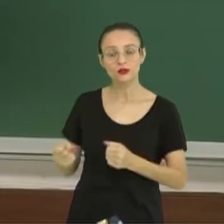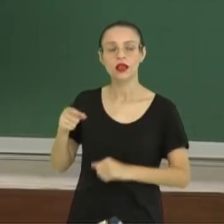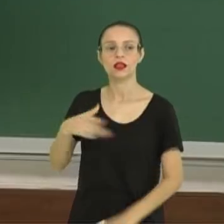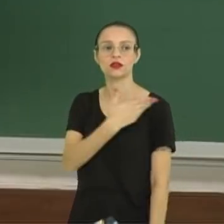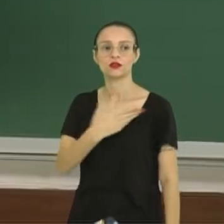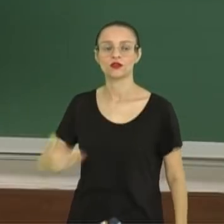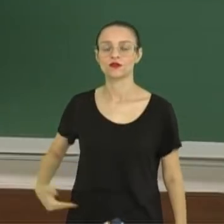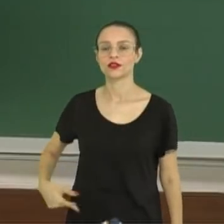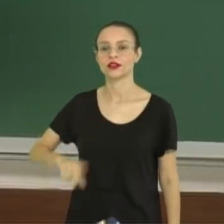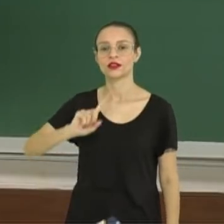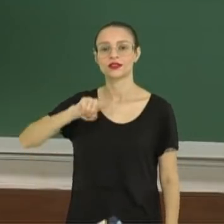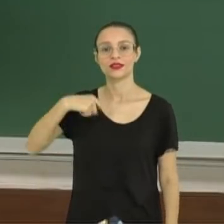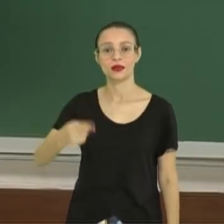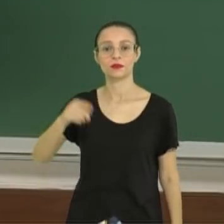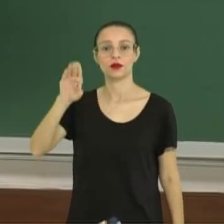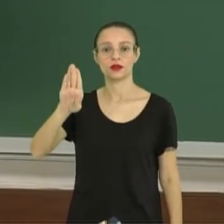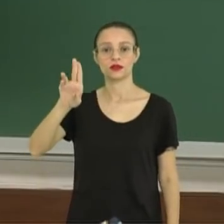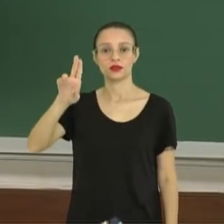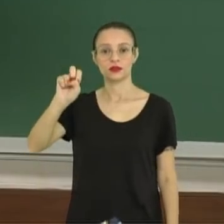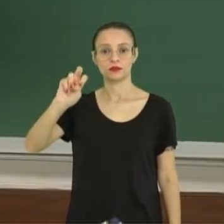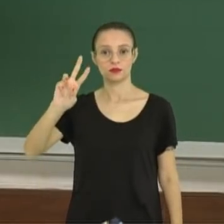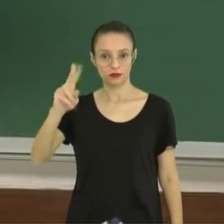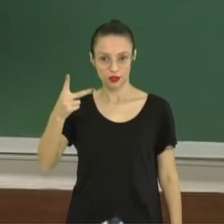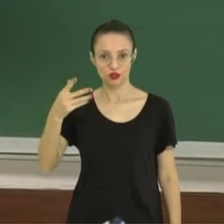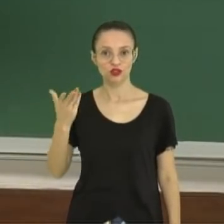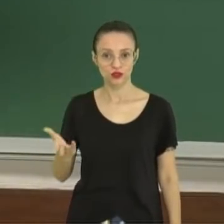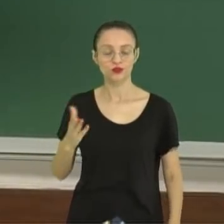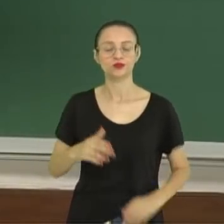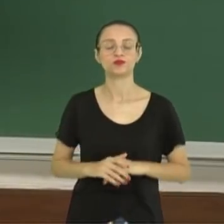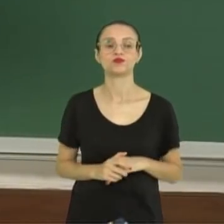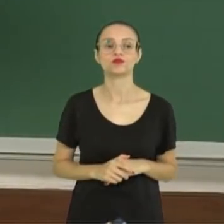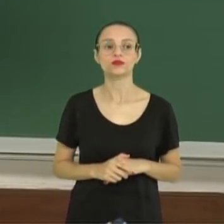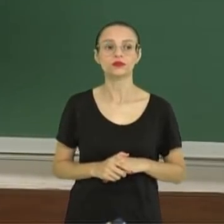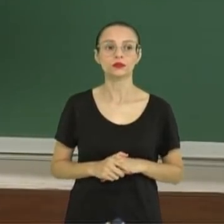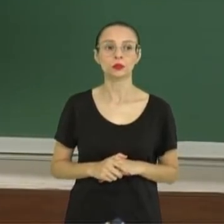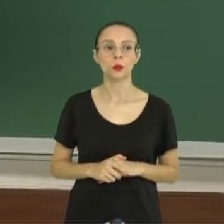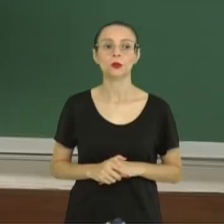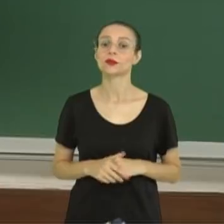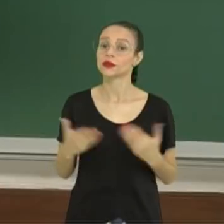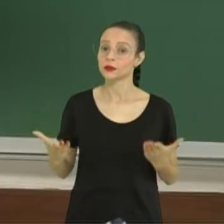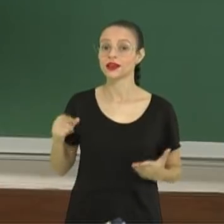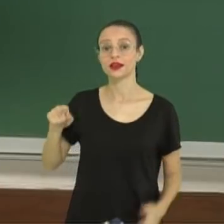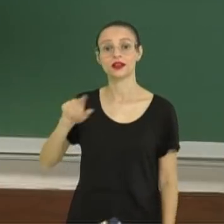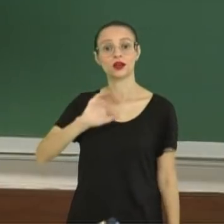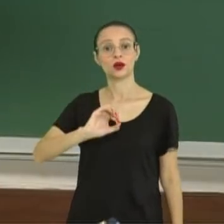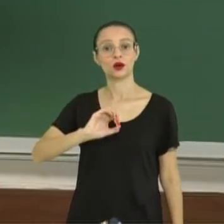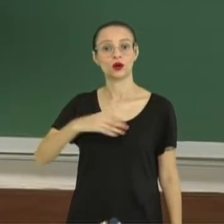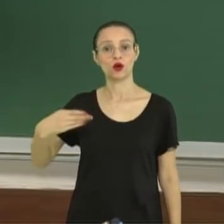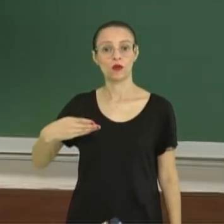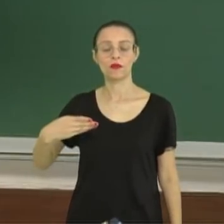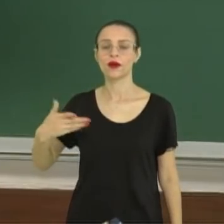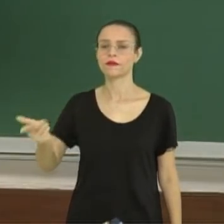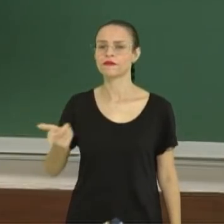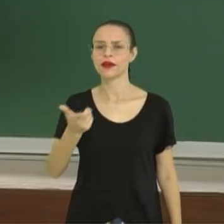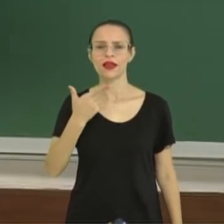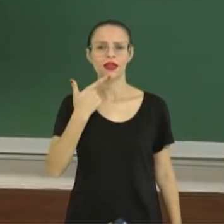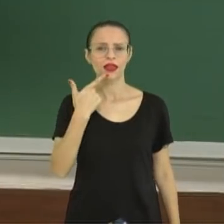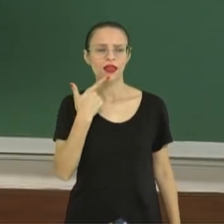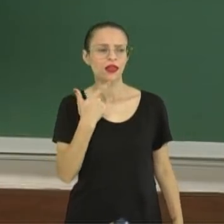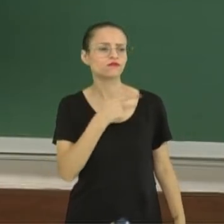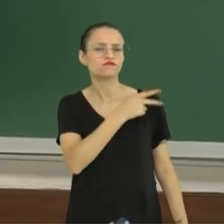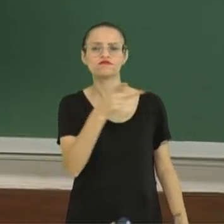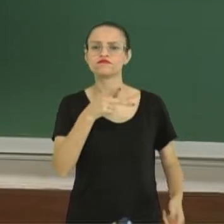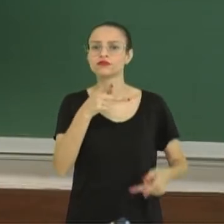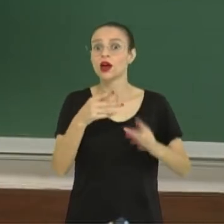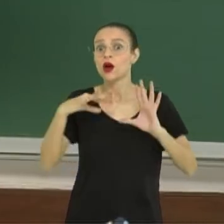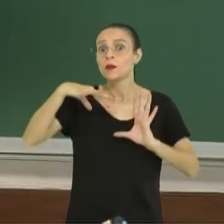George Bush, filho, né? Que o pai e o filho ocuparam a presidência dos Estados Unidos. Mas o Barack Obama tinha simpatia, né? Tinha aceitação